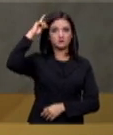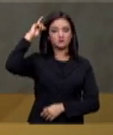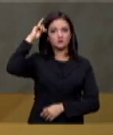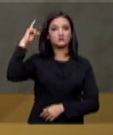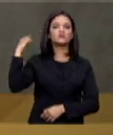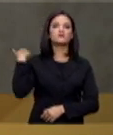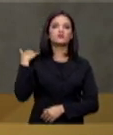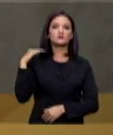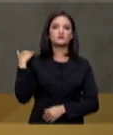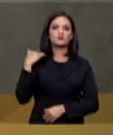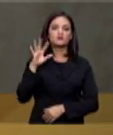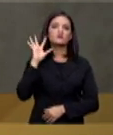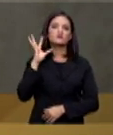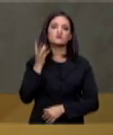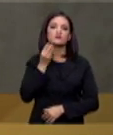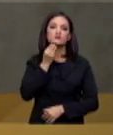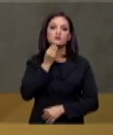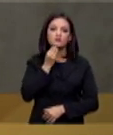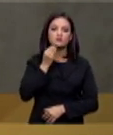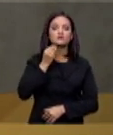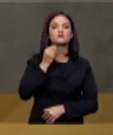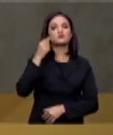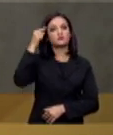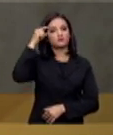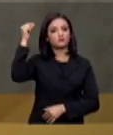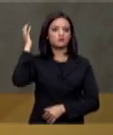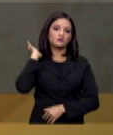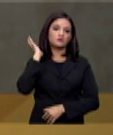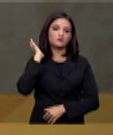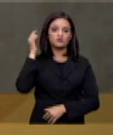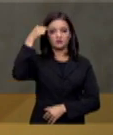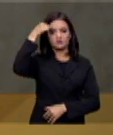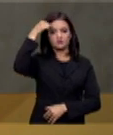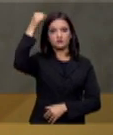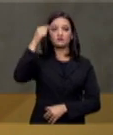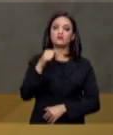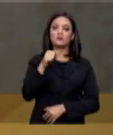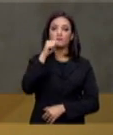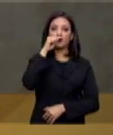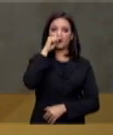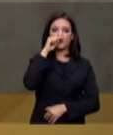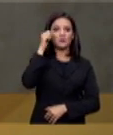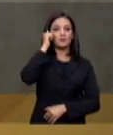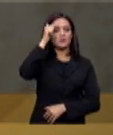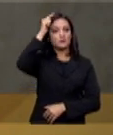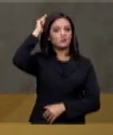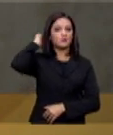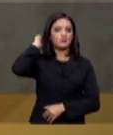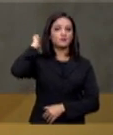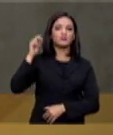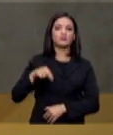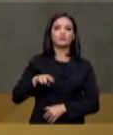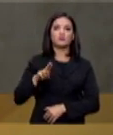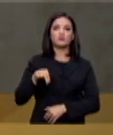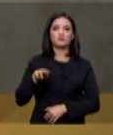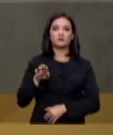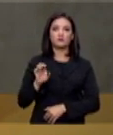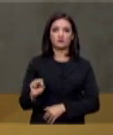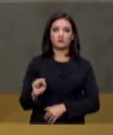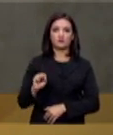Lewandowski, Carmen Lúcia, Dias Toffoli, Rosa Weber, Roberto Barroso, Edson Fachin, Alexandre de Moraes e Nunes